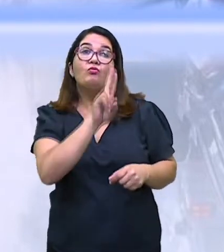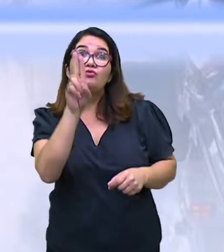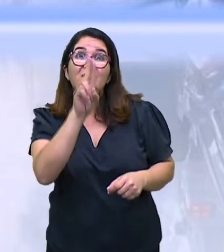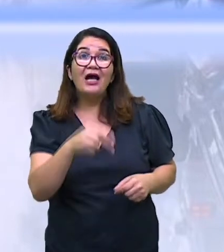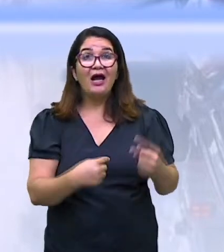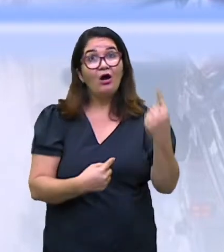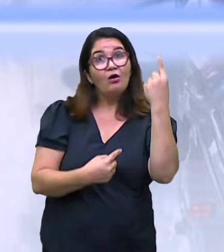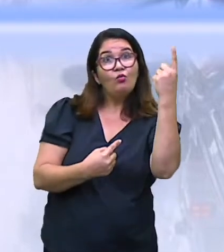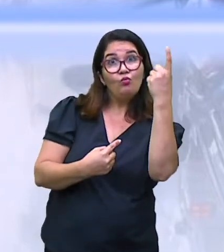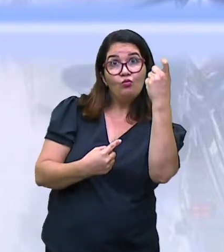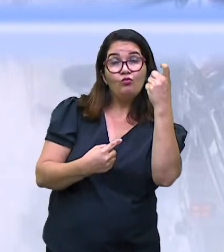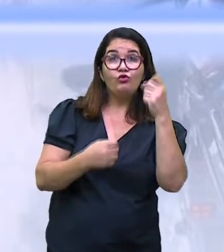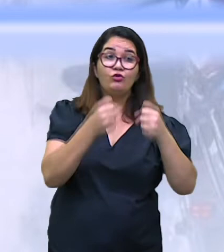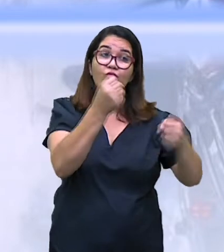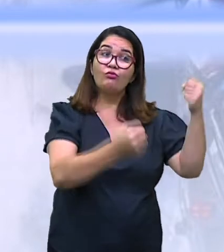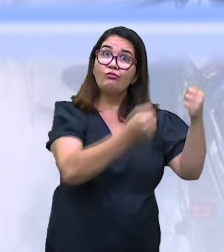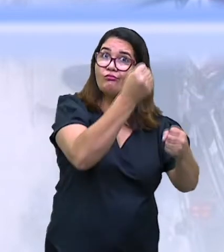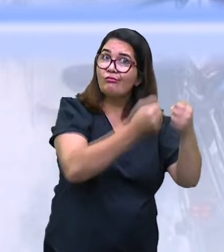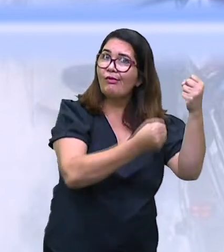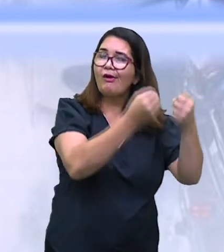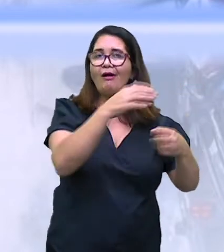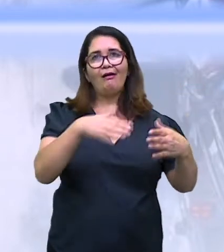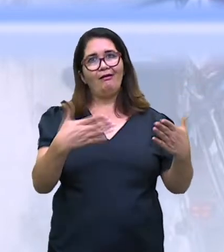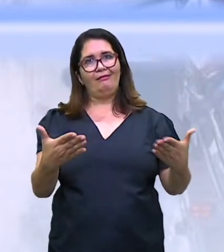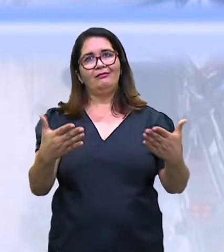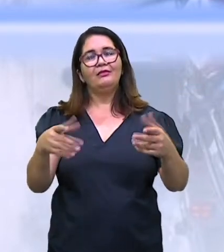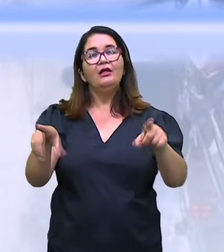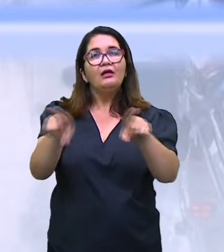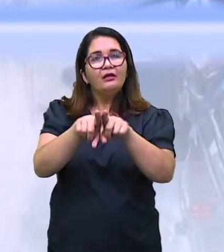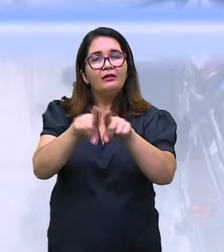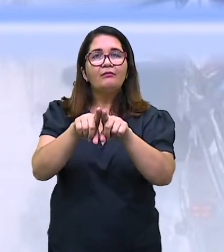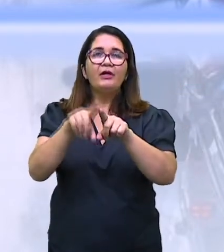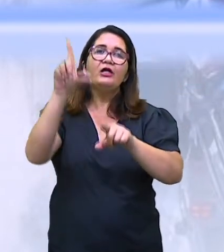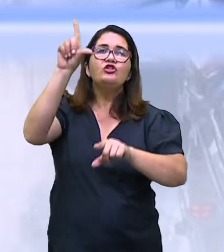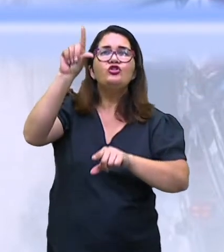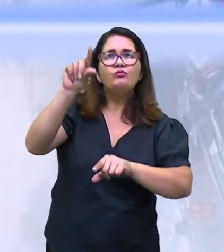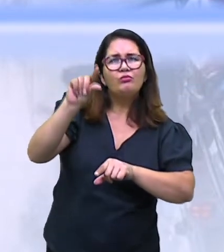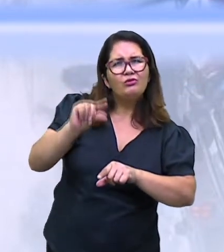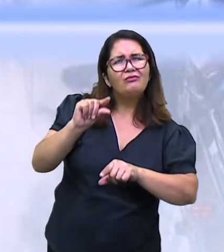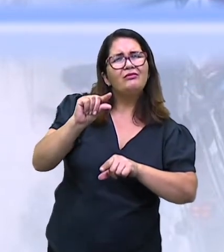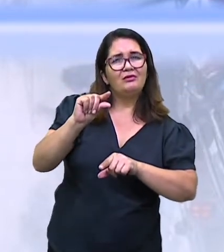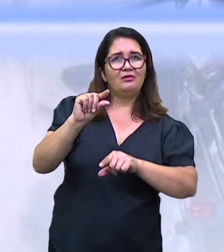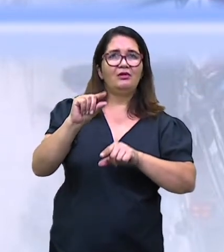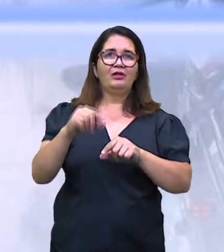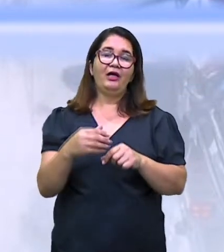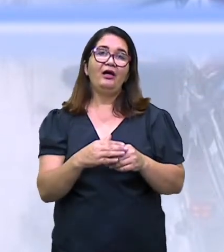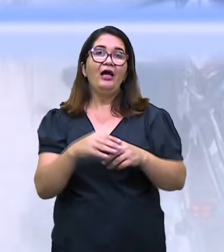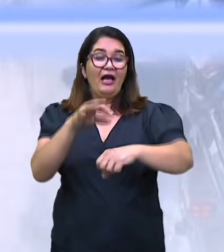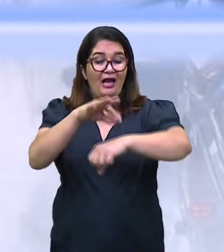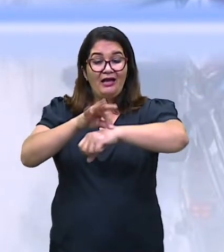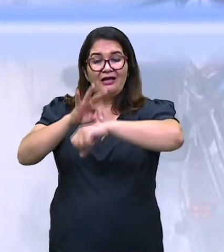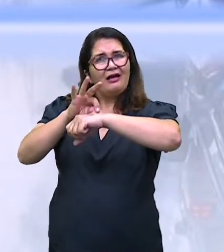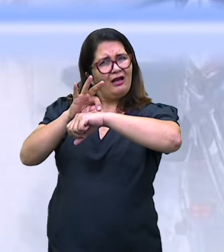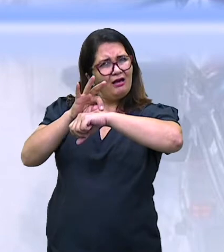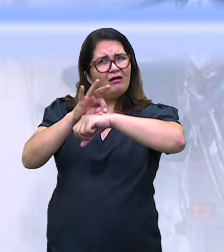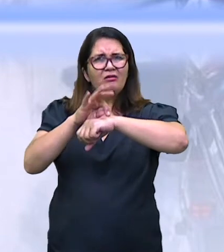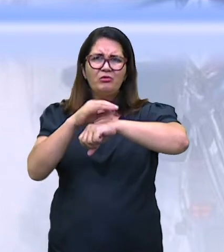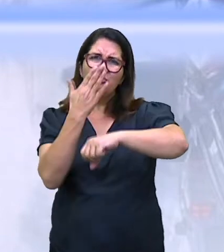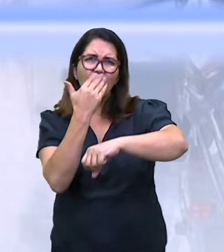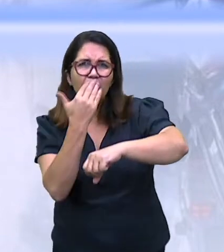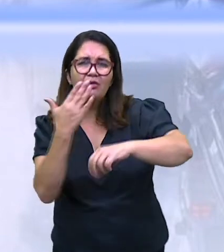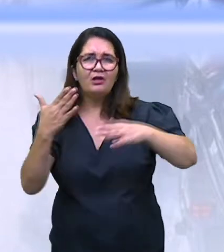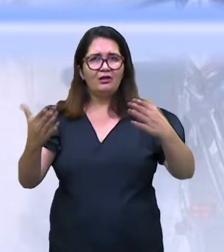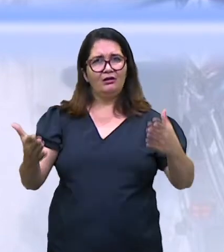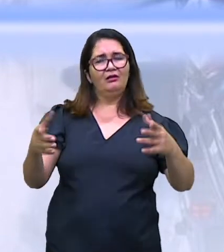queimadas, reduzir ou não fazer o uso de carne. O esterco, a